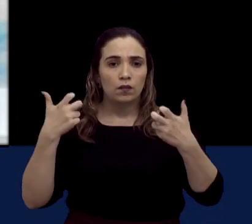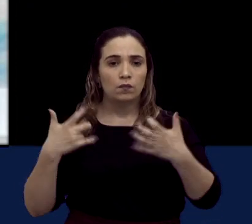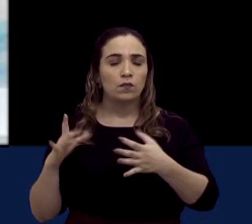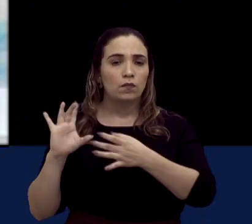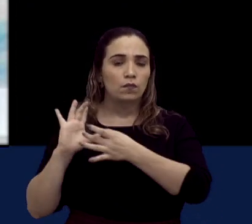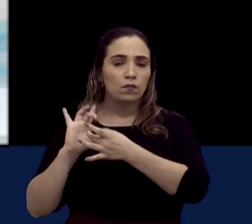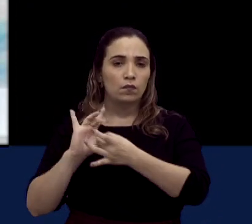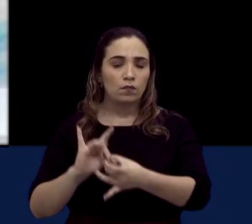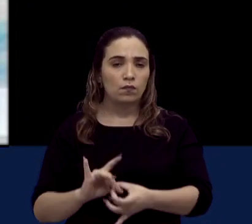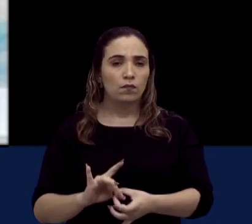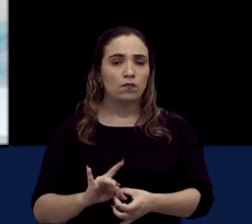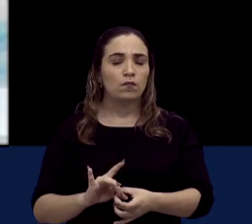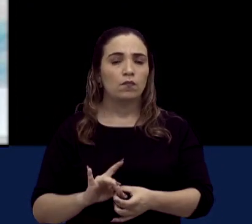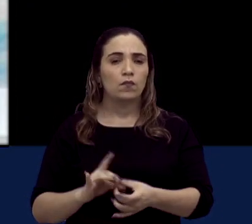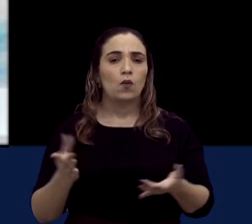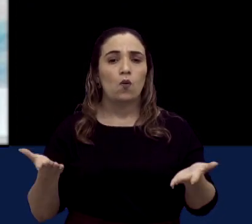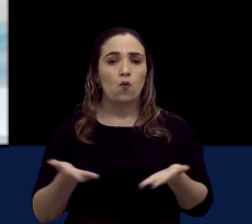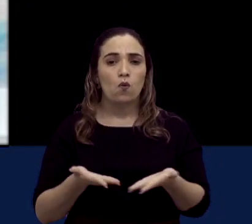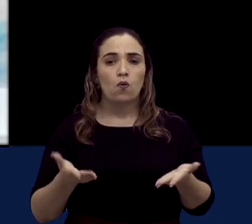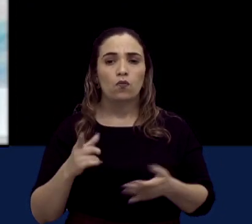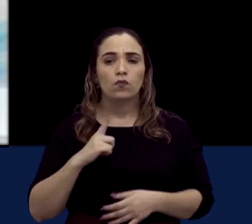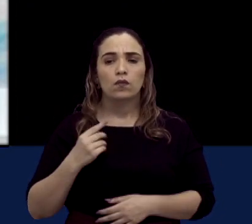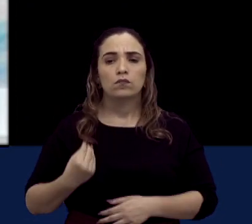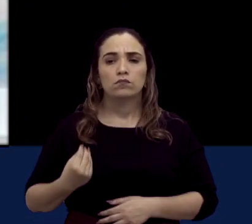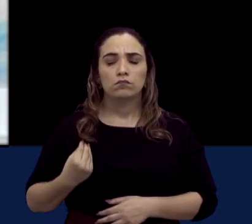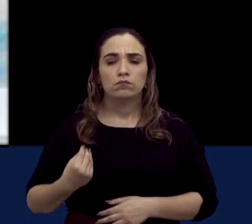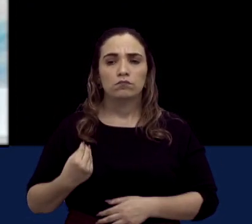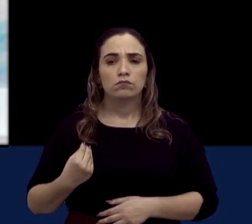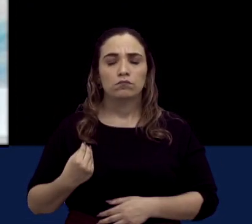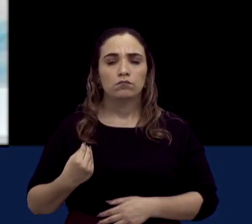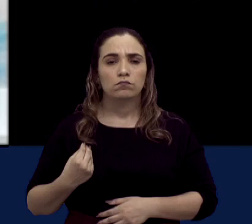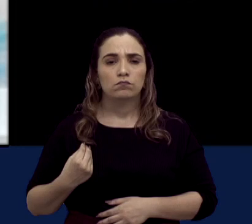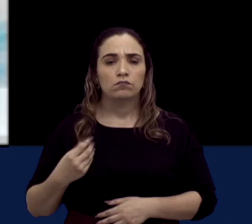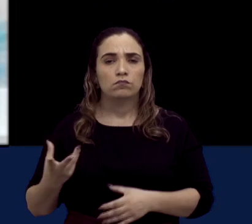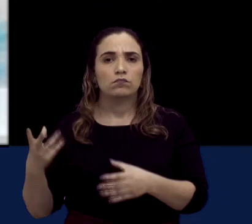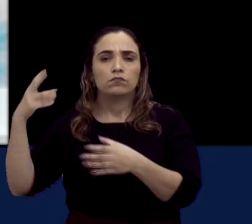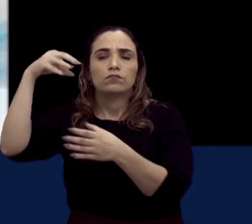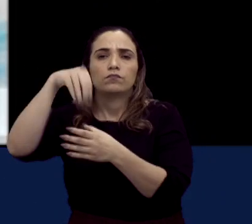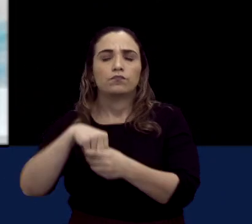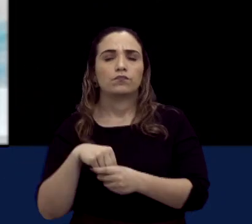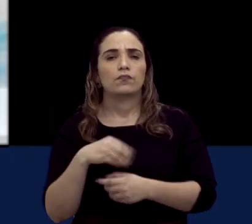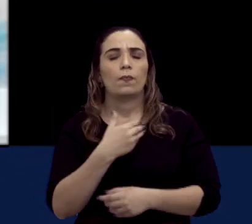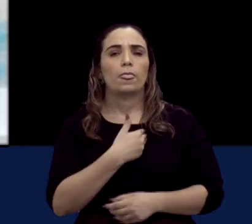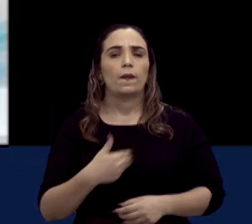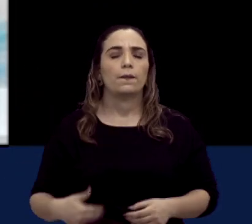gestão por resultado hoje existe dentro da administração pública.